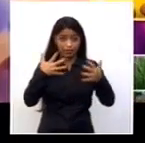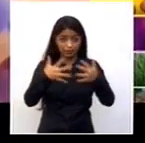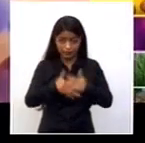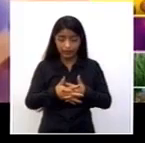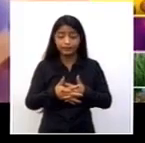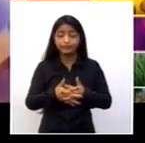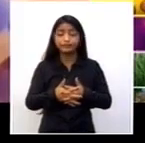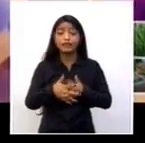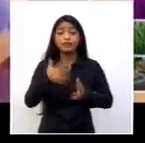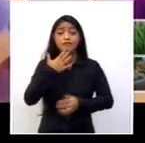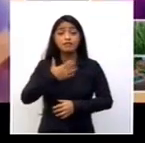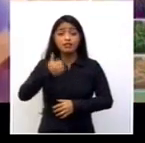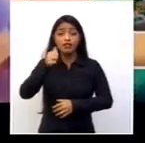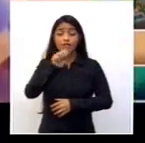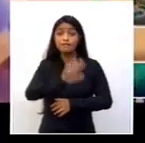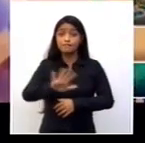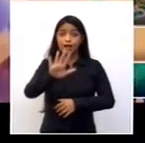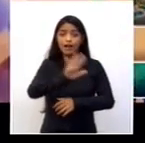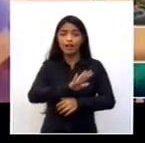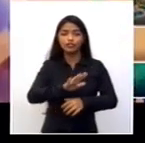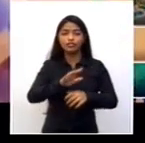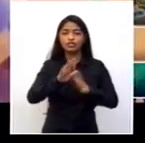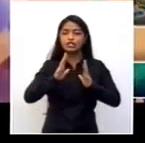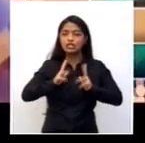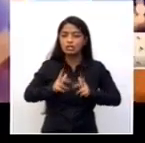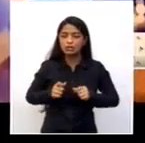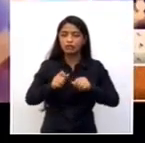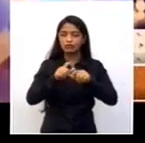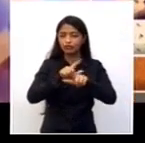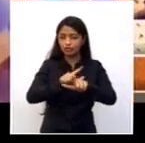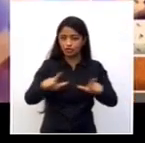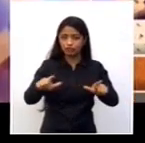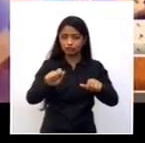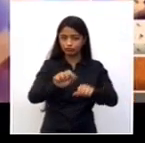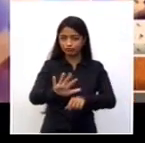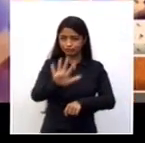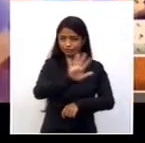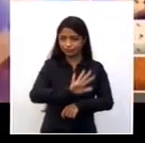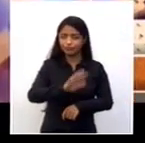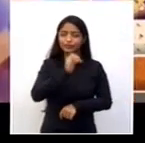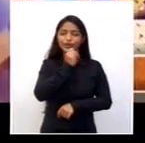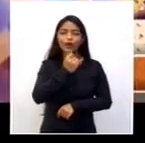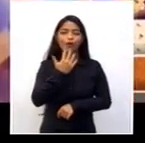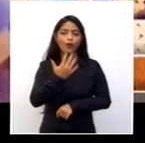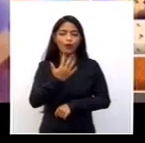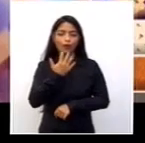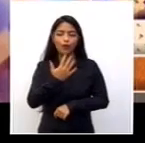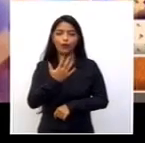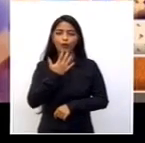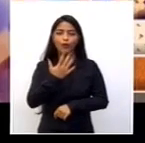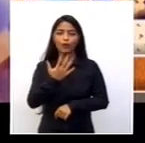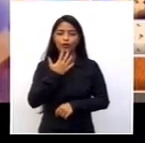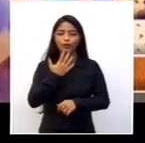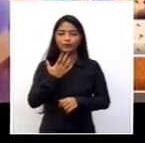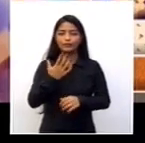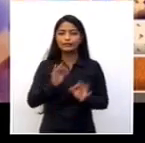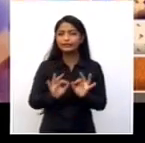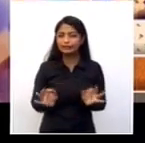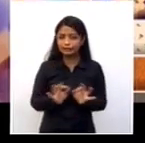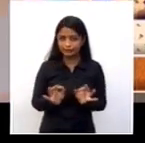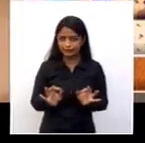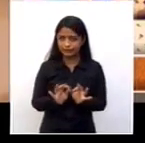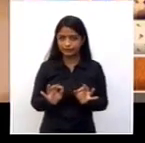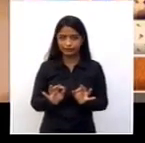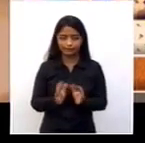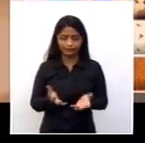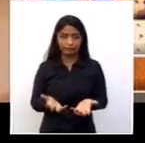layout fica mais clean se você escolher uma imagem, né, com cores mais básicas, enfim. Eu